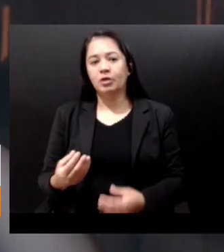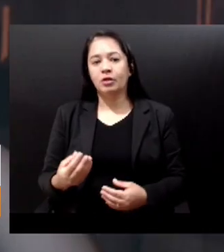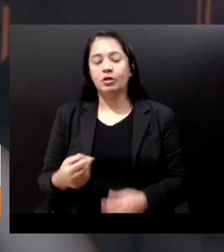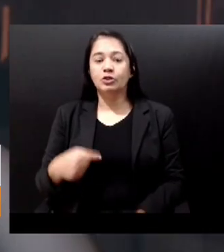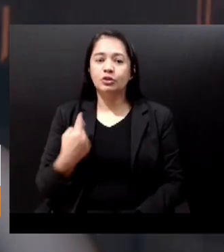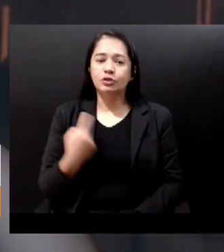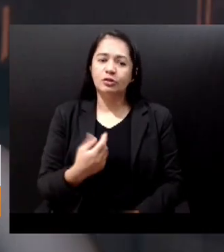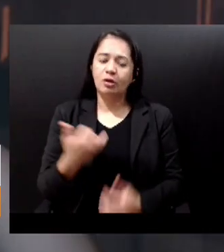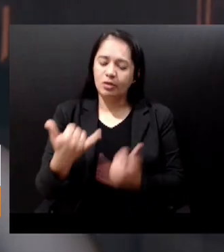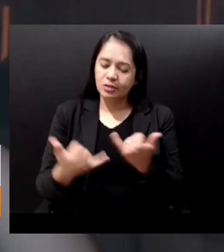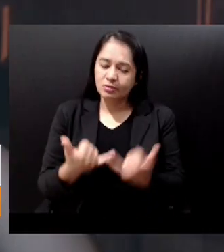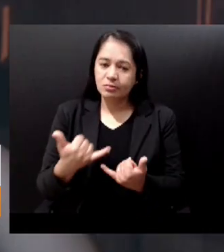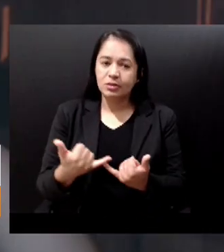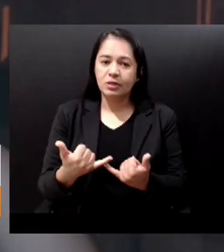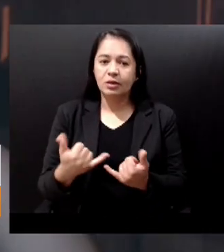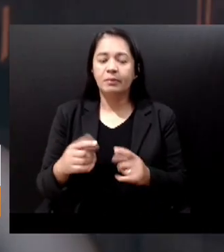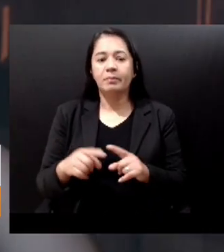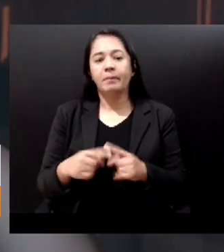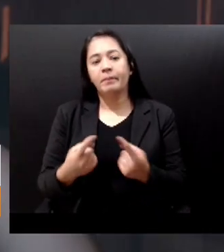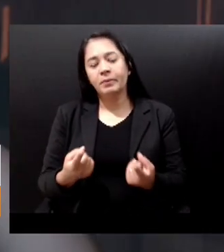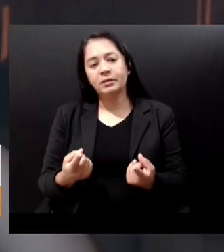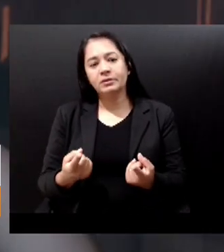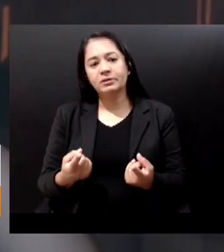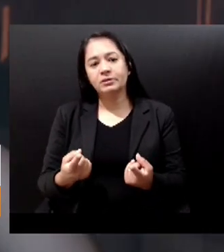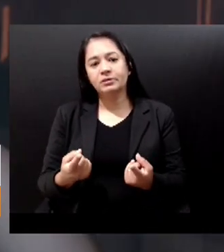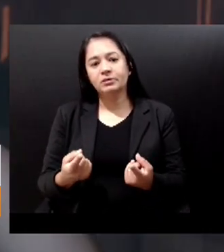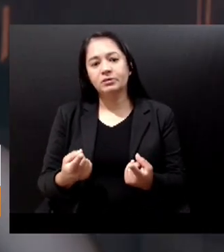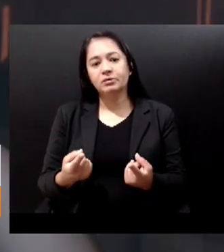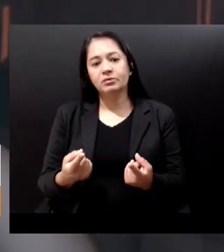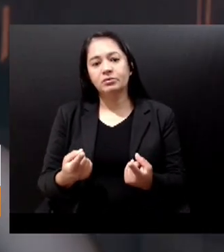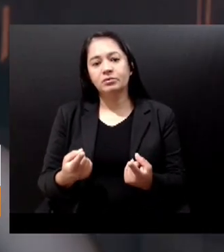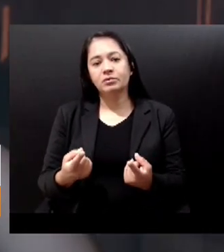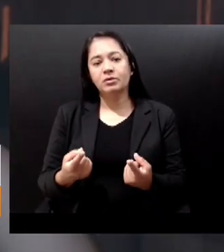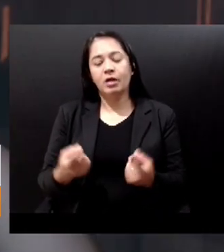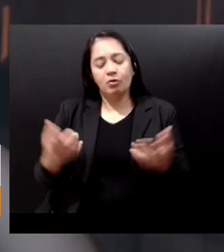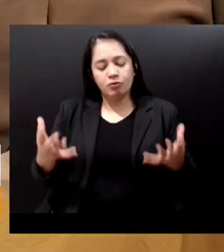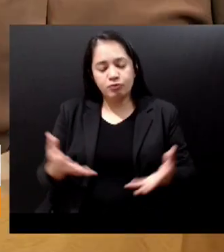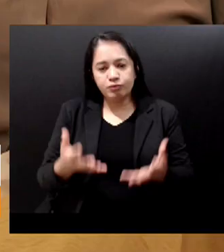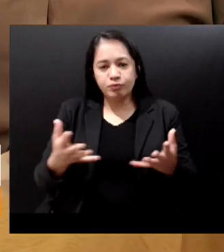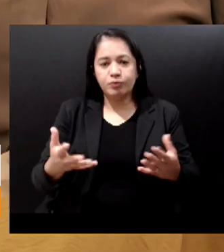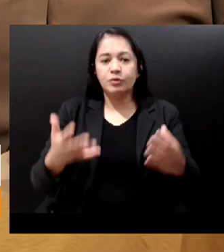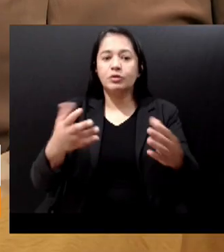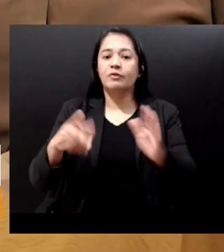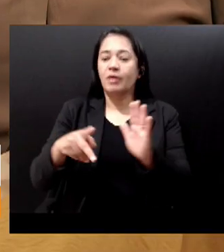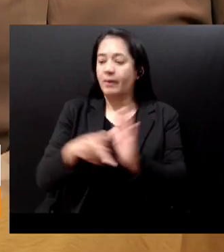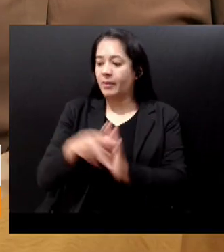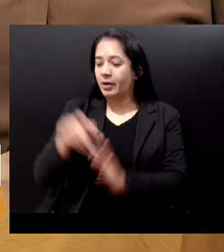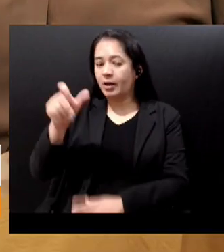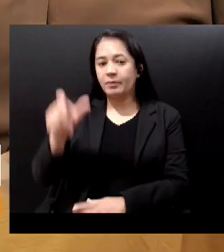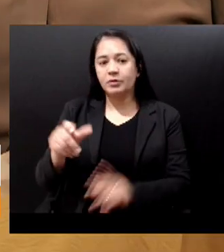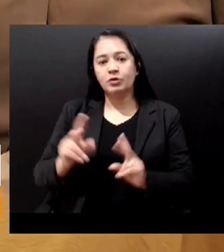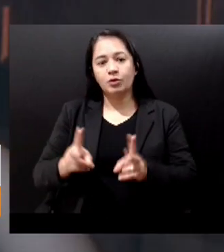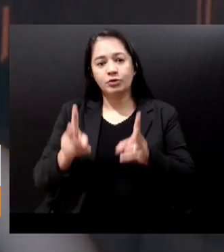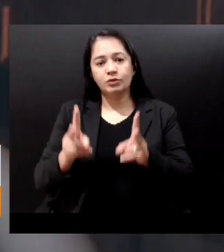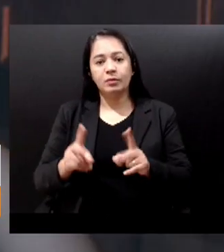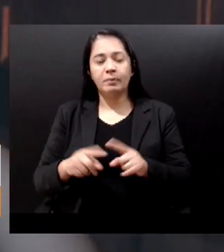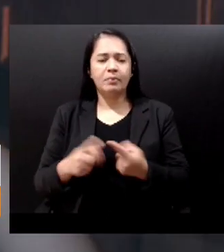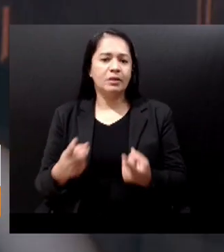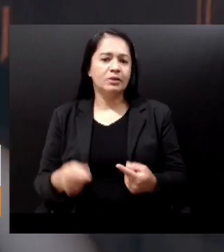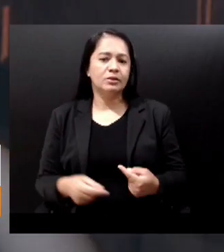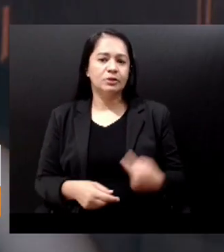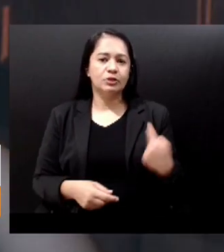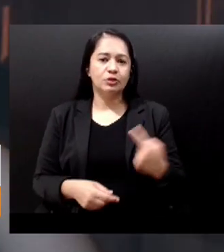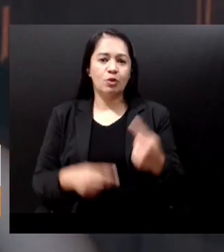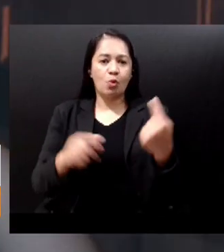Sim, e que talvez até sirva de combustível para a própria pessoa se manter nesse lugar. isso. Uhum. Mas enquanto o objetivo de você